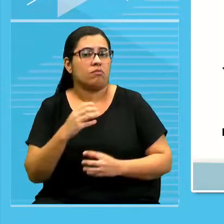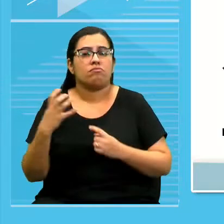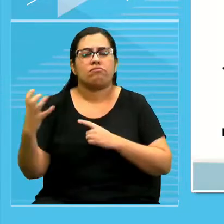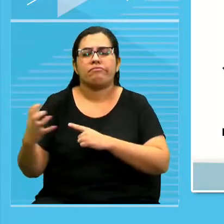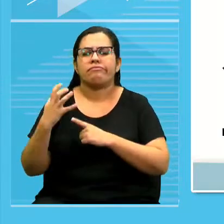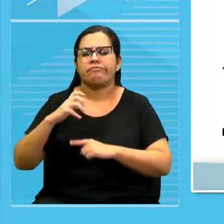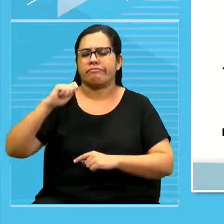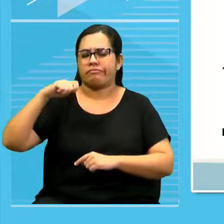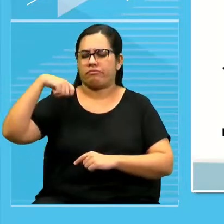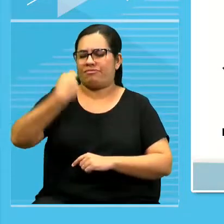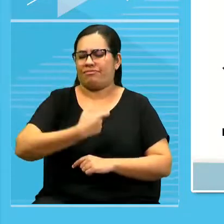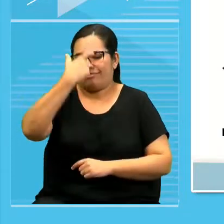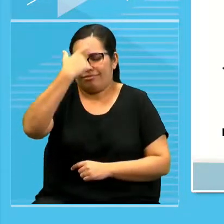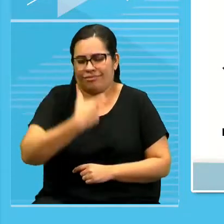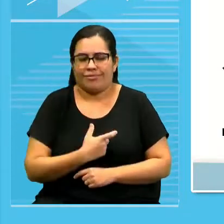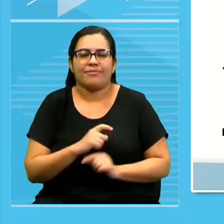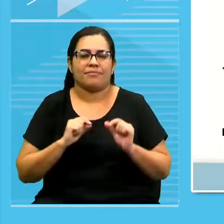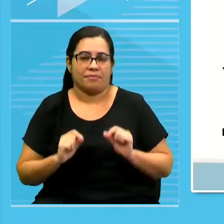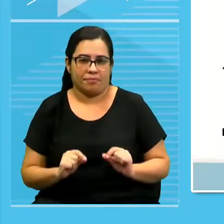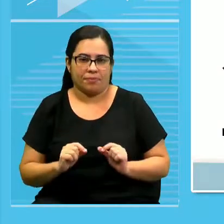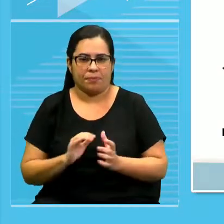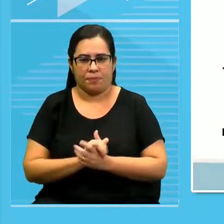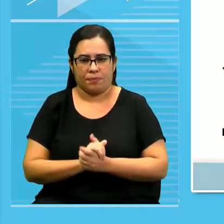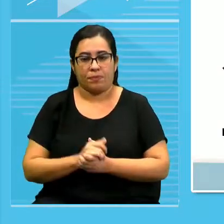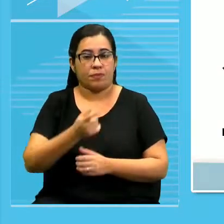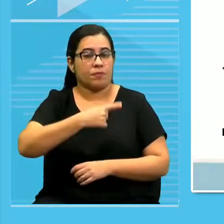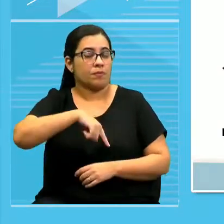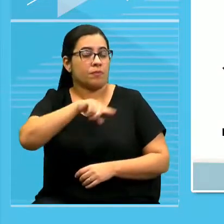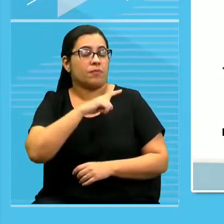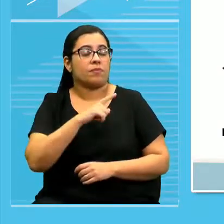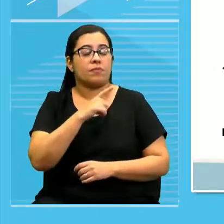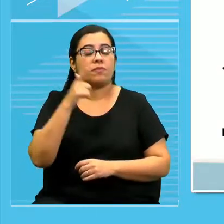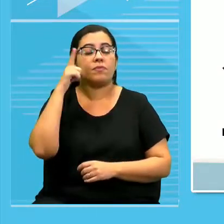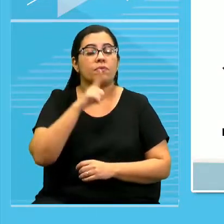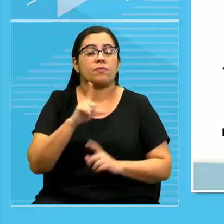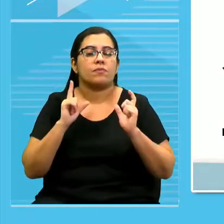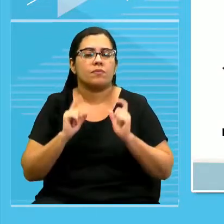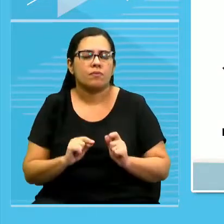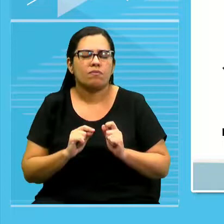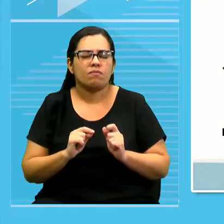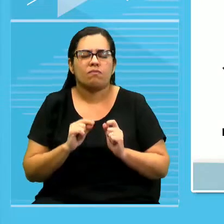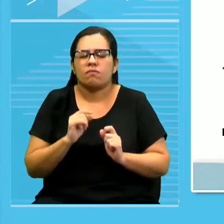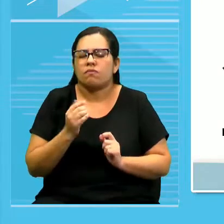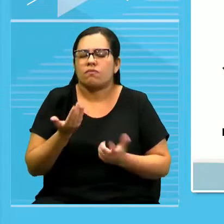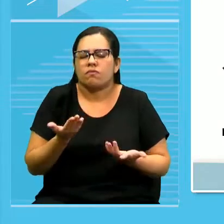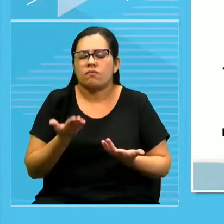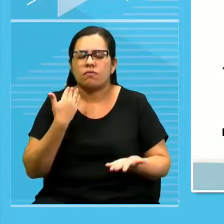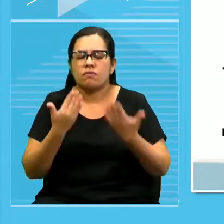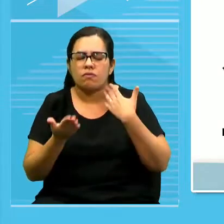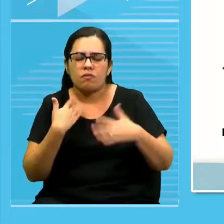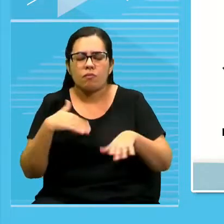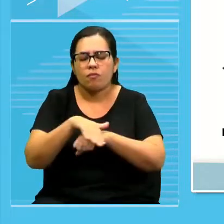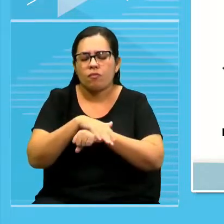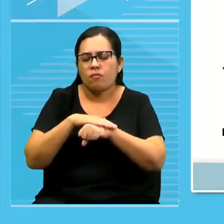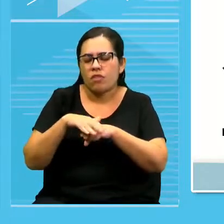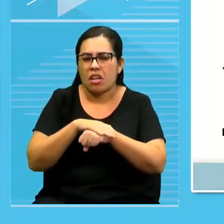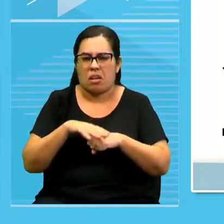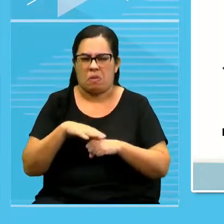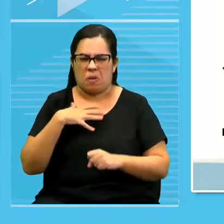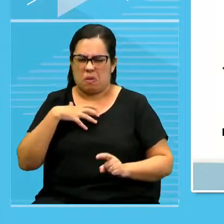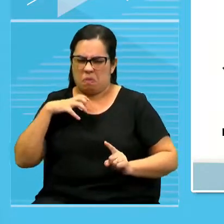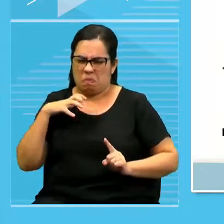quem a gente é então que a gente consiga realmente conversar ouvir o outro sem tentar